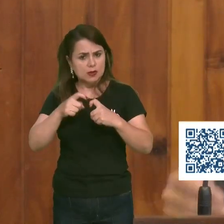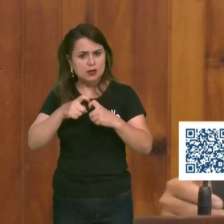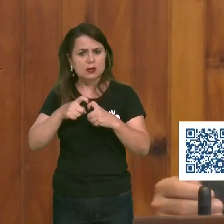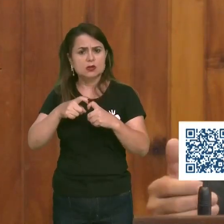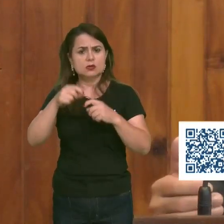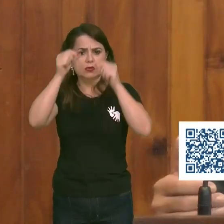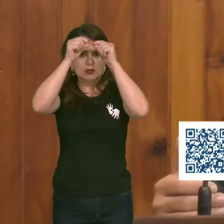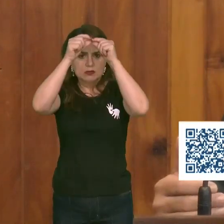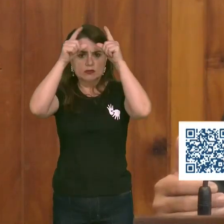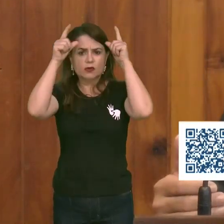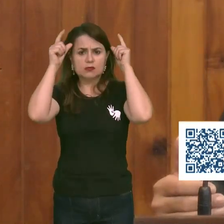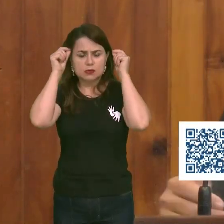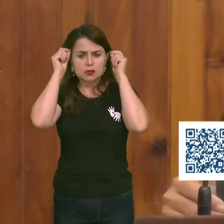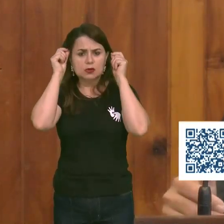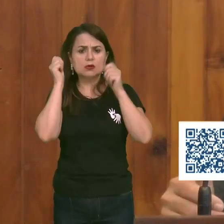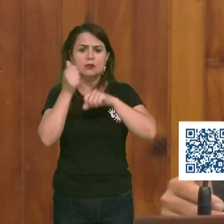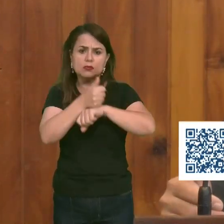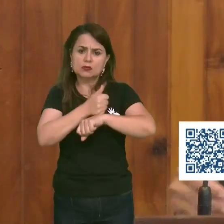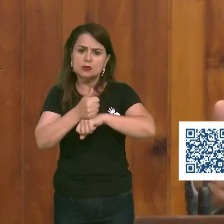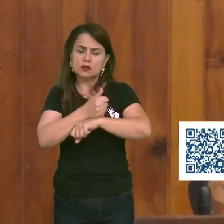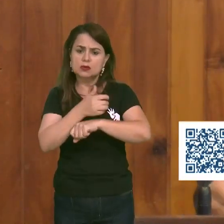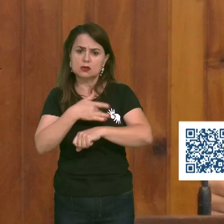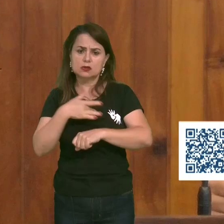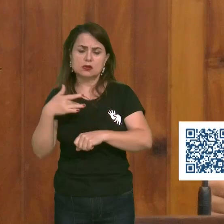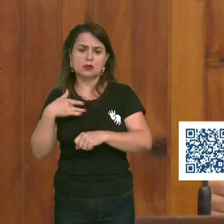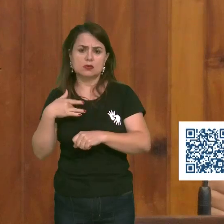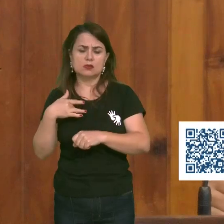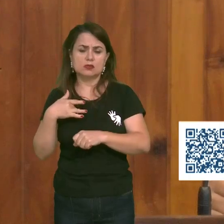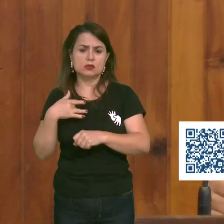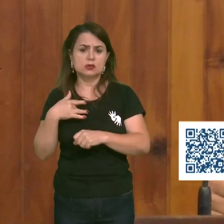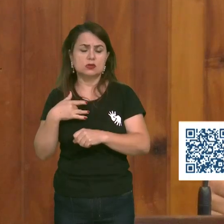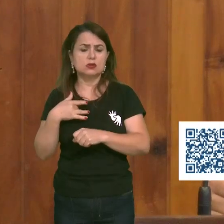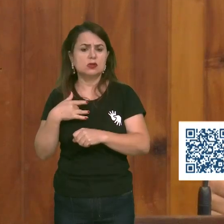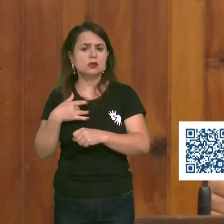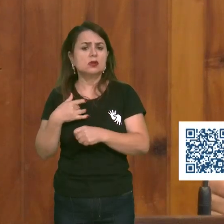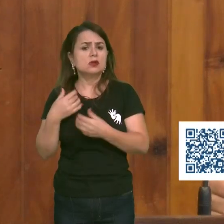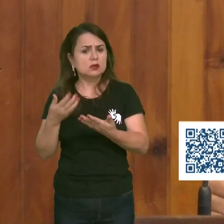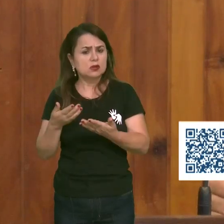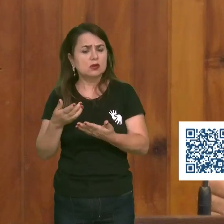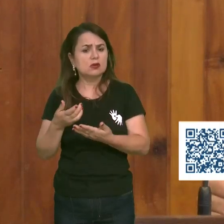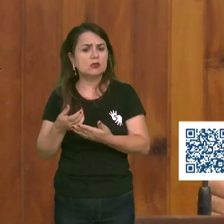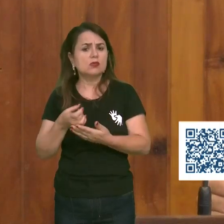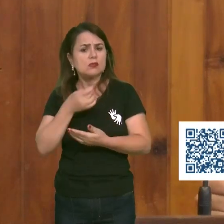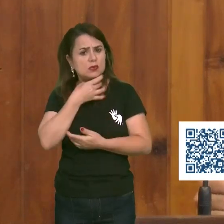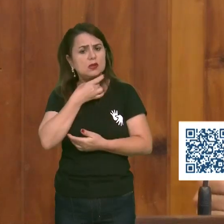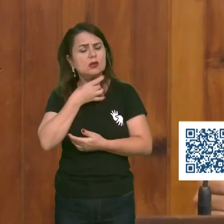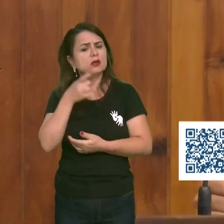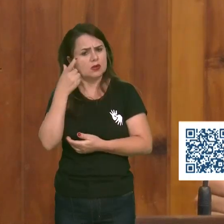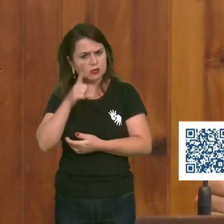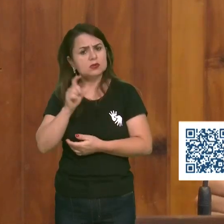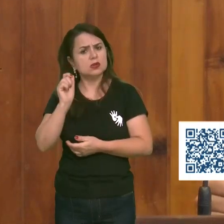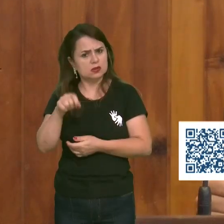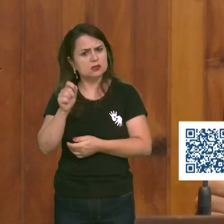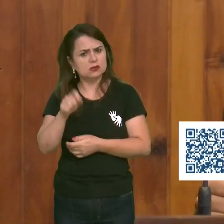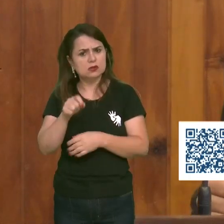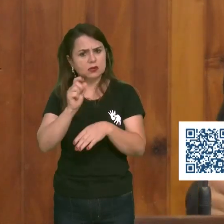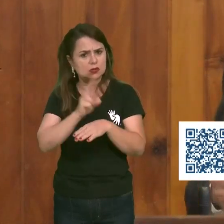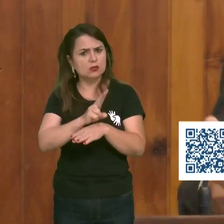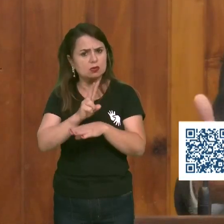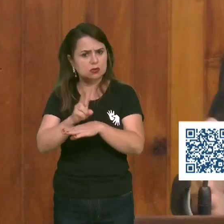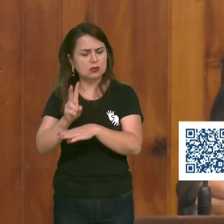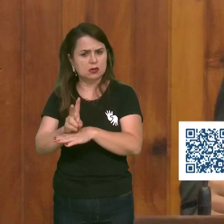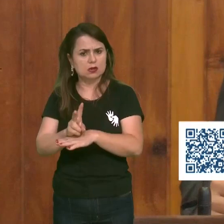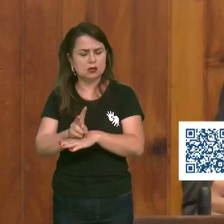enfermeiros funcionários da saúde seria muito bem mais gerenciada do que